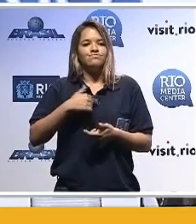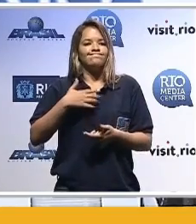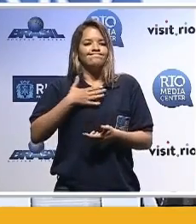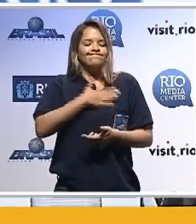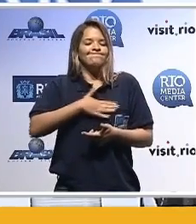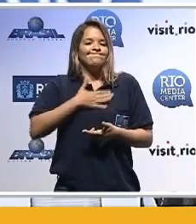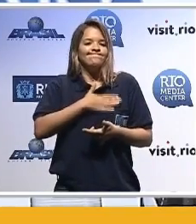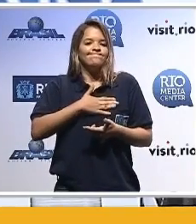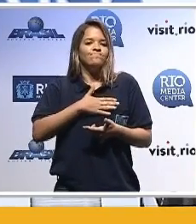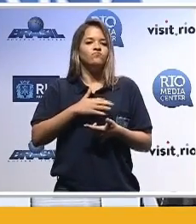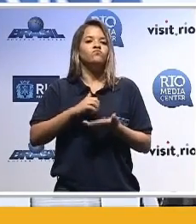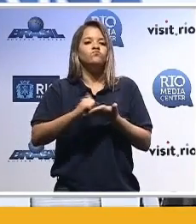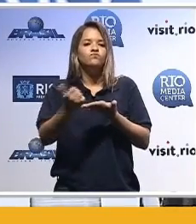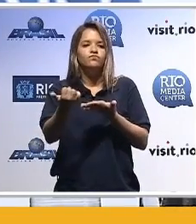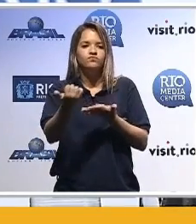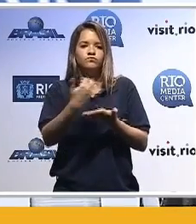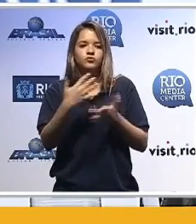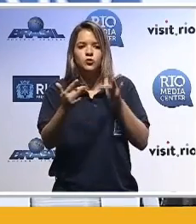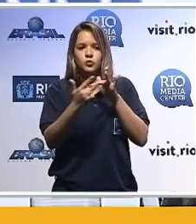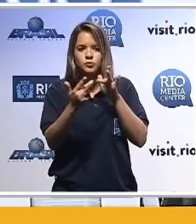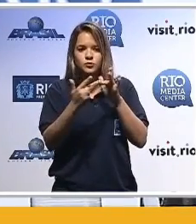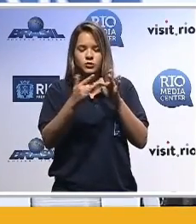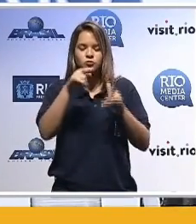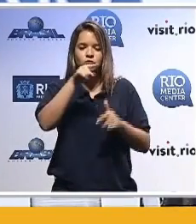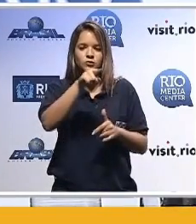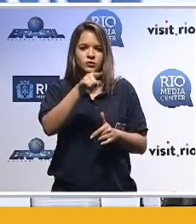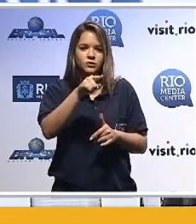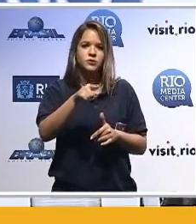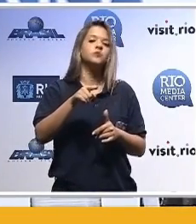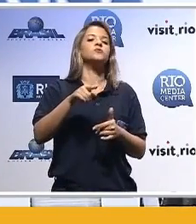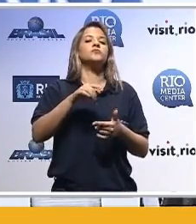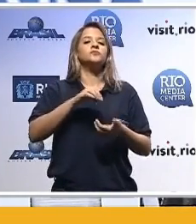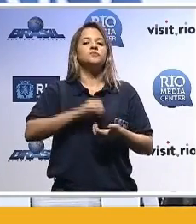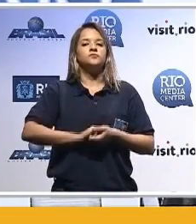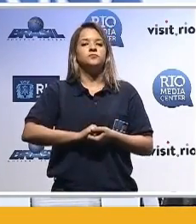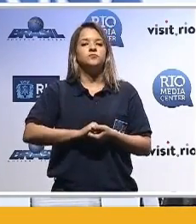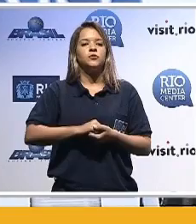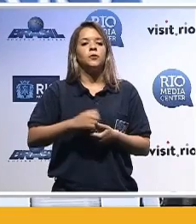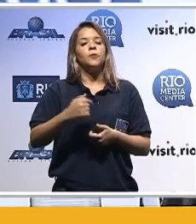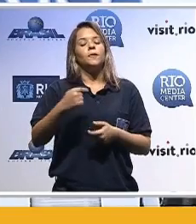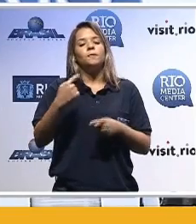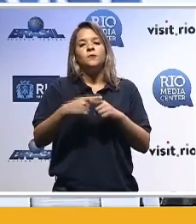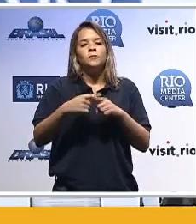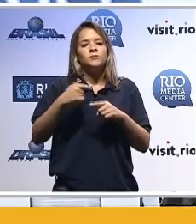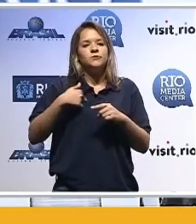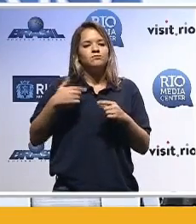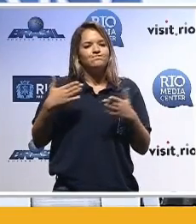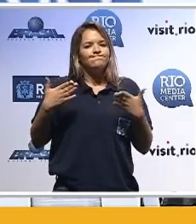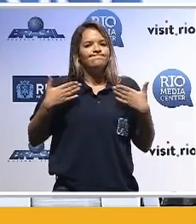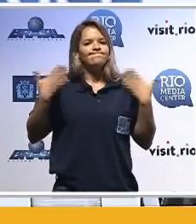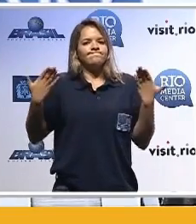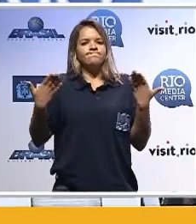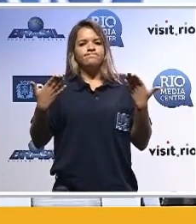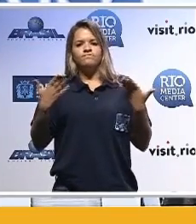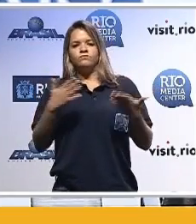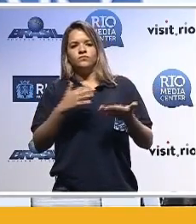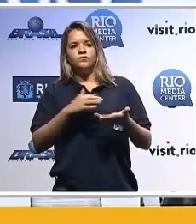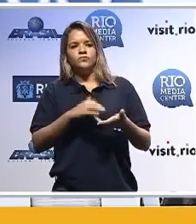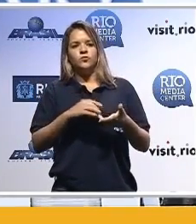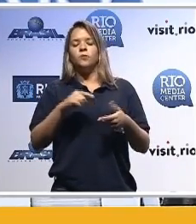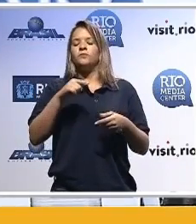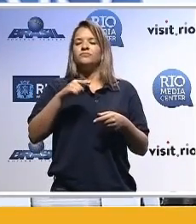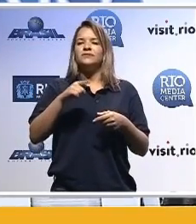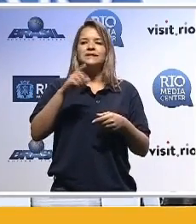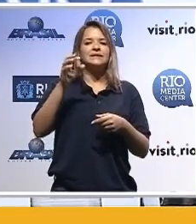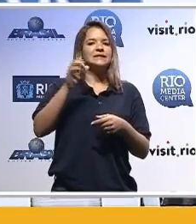fazer um levantamento e até para poder esclarecer isso, que para mim é uma surpresa muito grande. Não que eles sejam 100%,